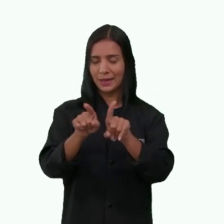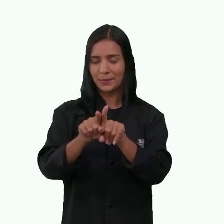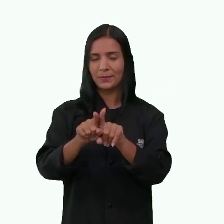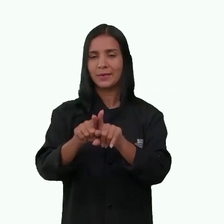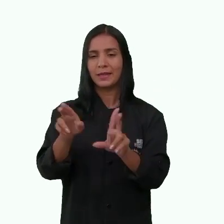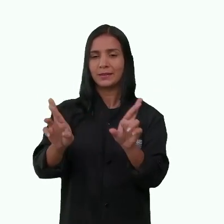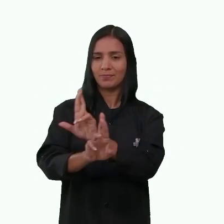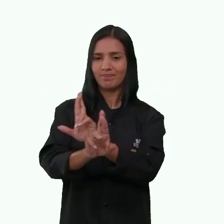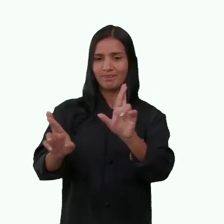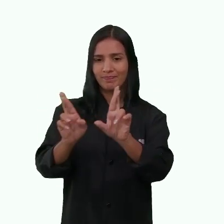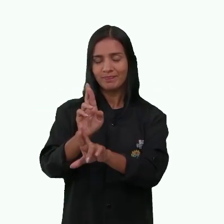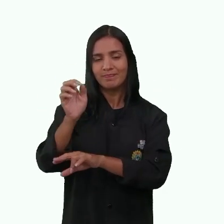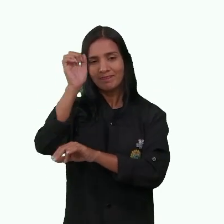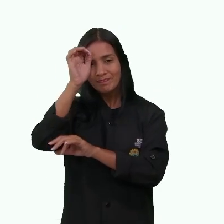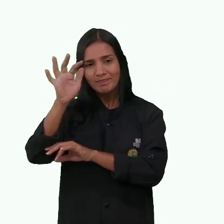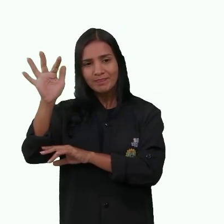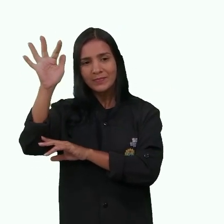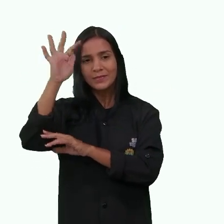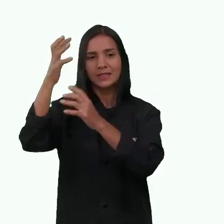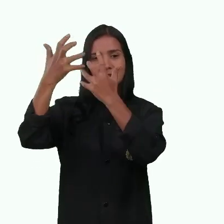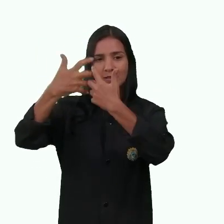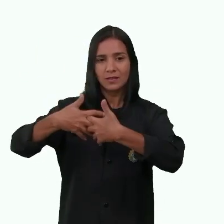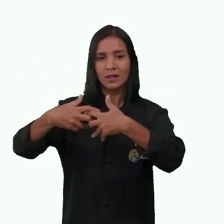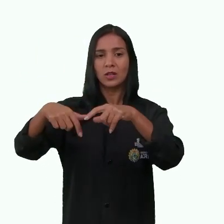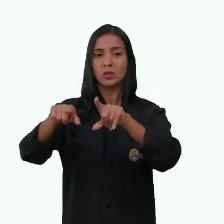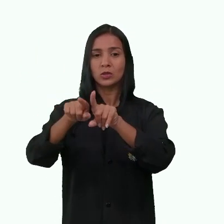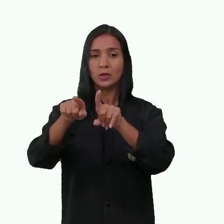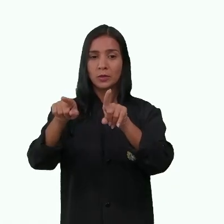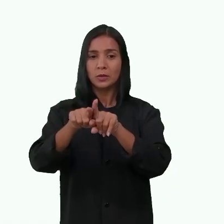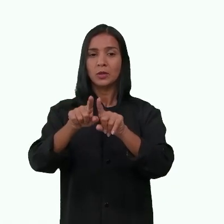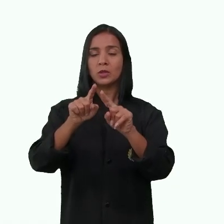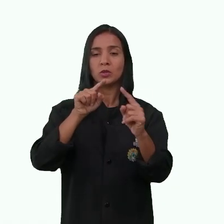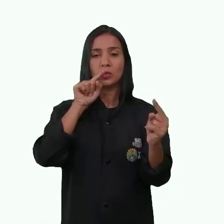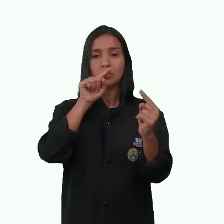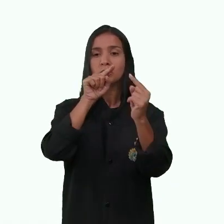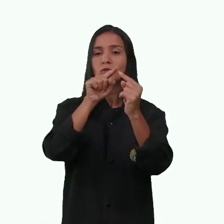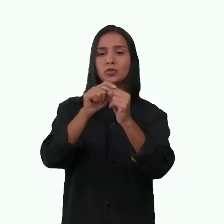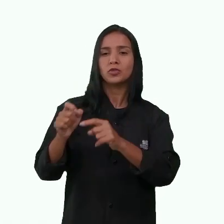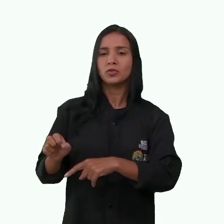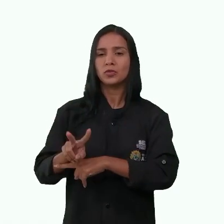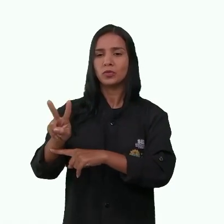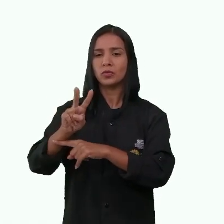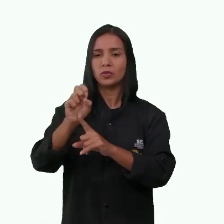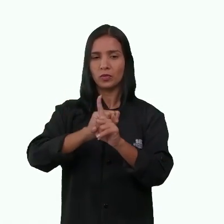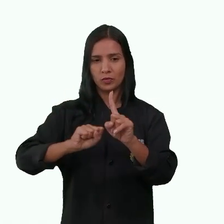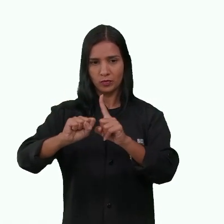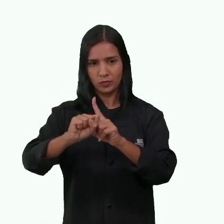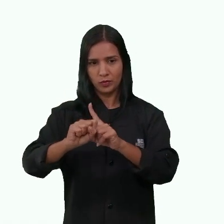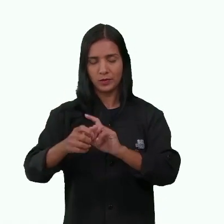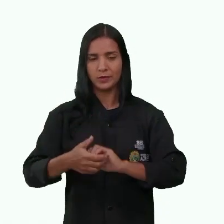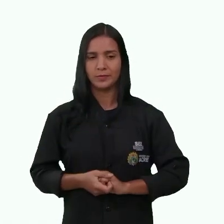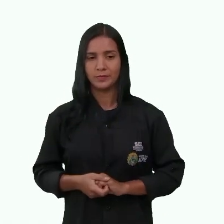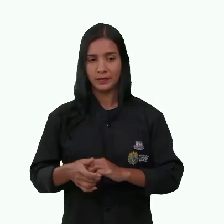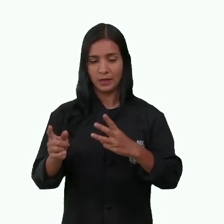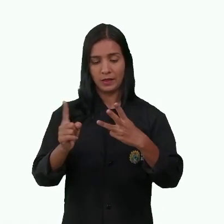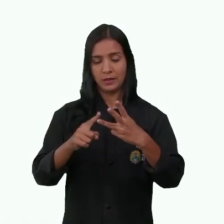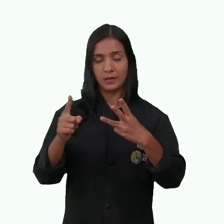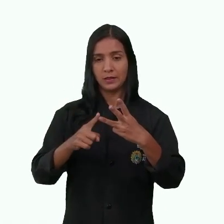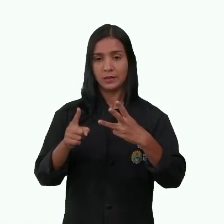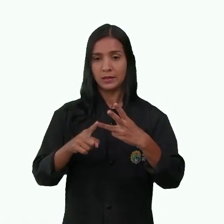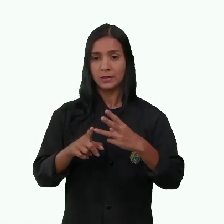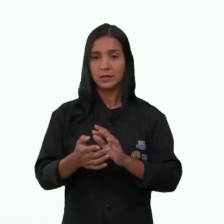consequências, intenções e valores sociais. Terceiro marcador, a decisão